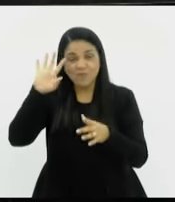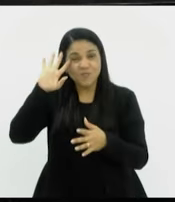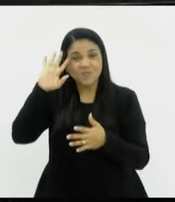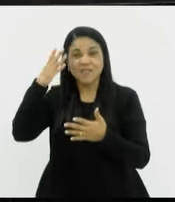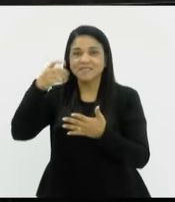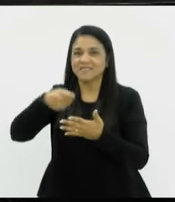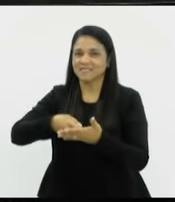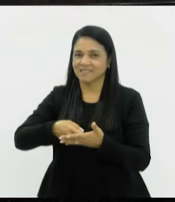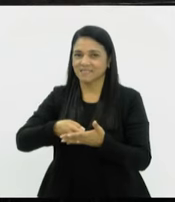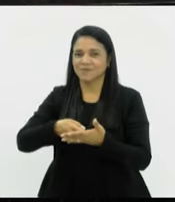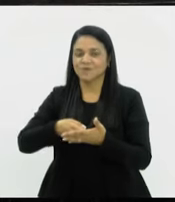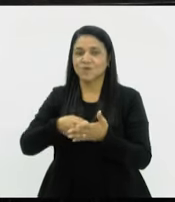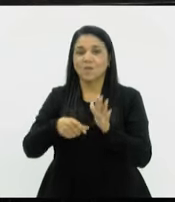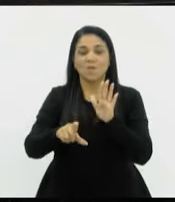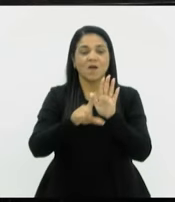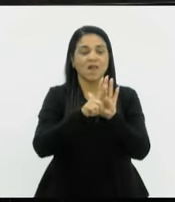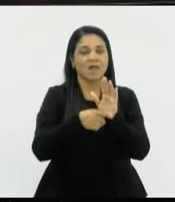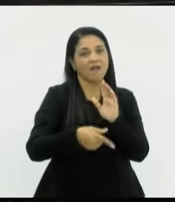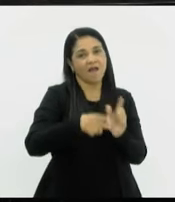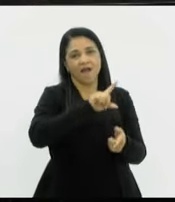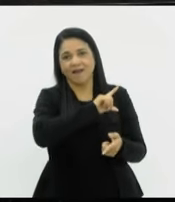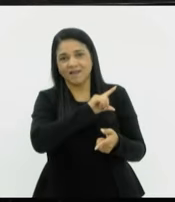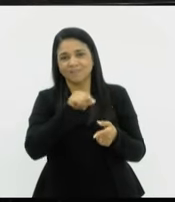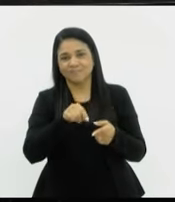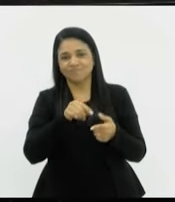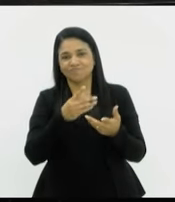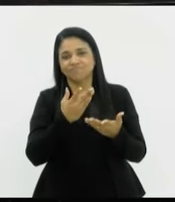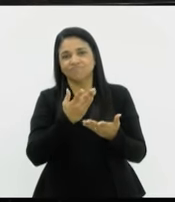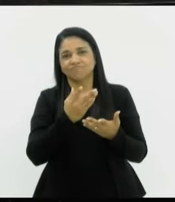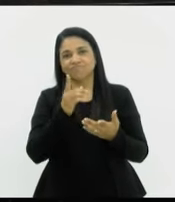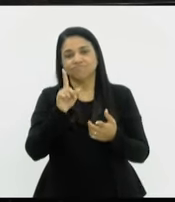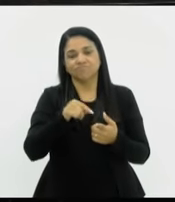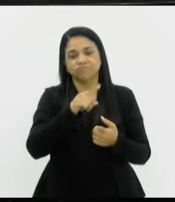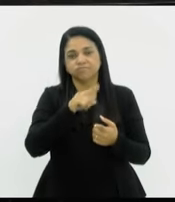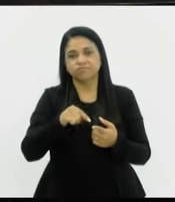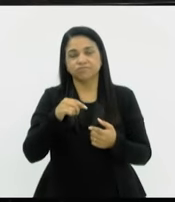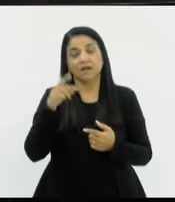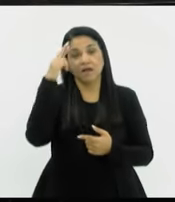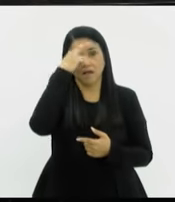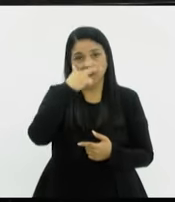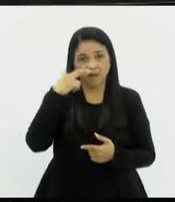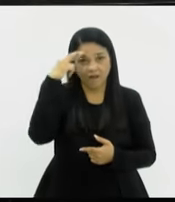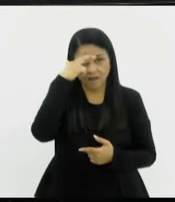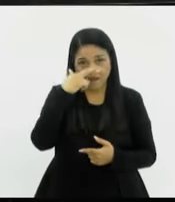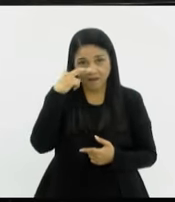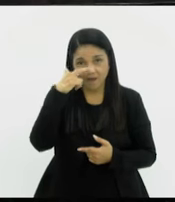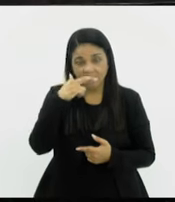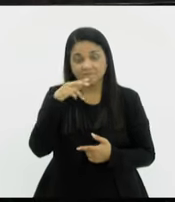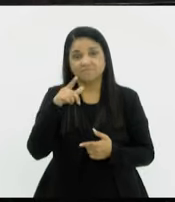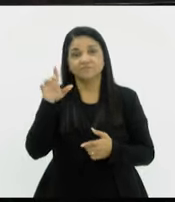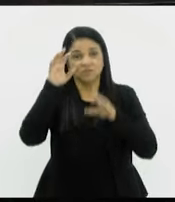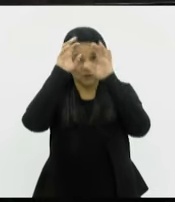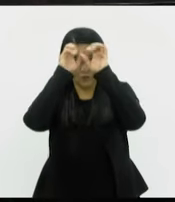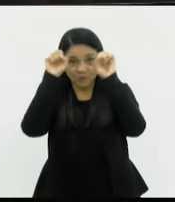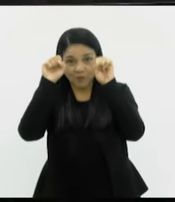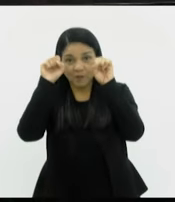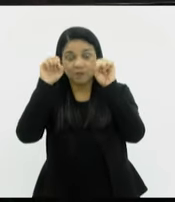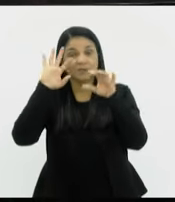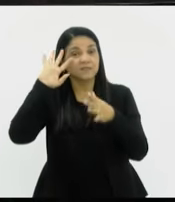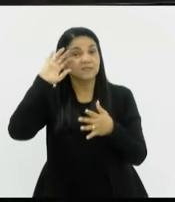lei anterior, que acabava com a autovistoria. O Supremo decidiu que